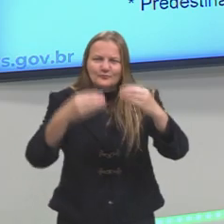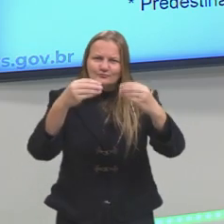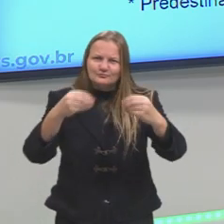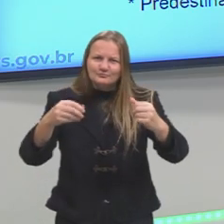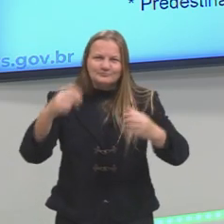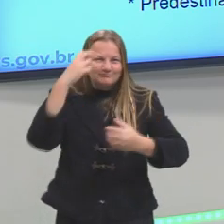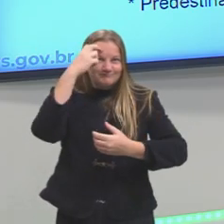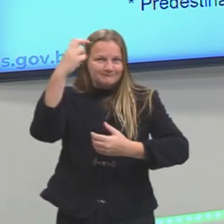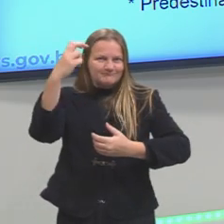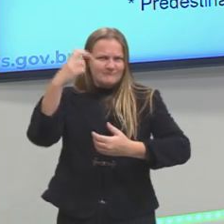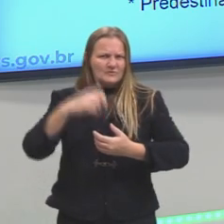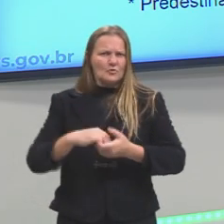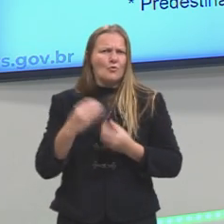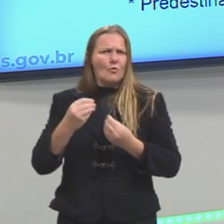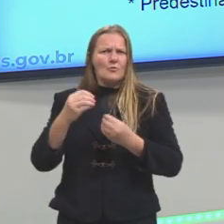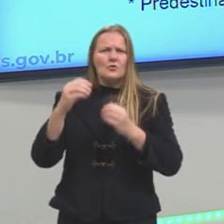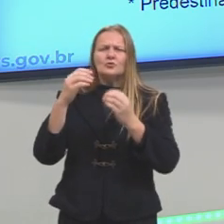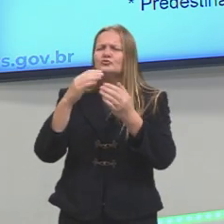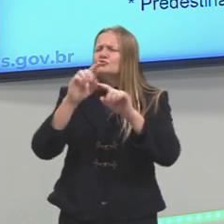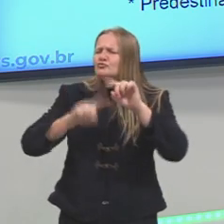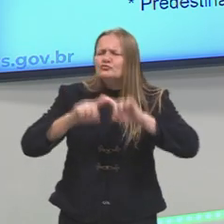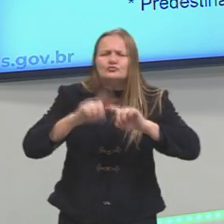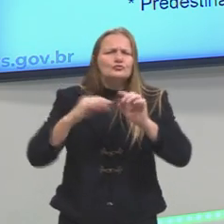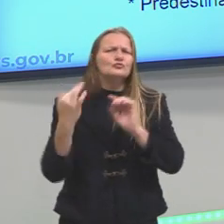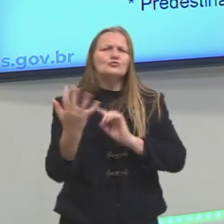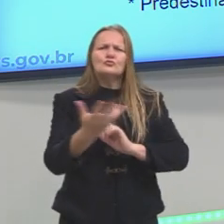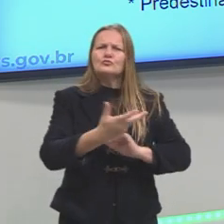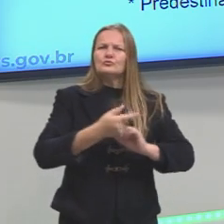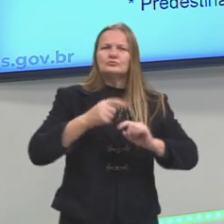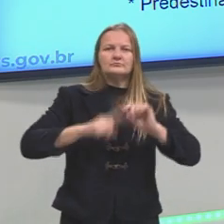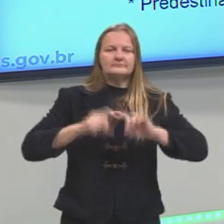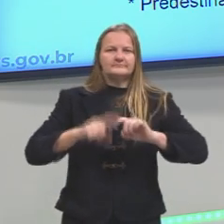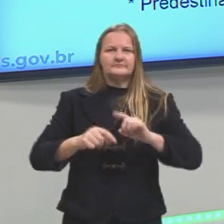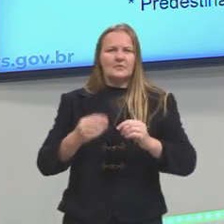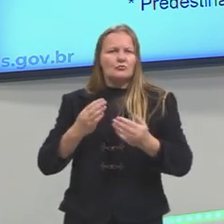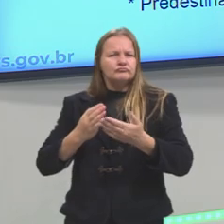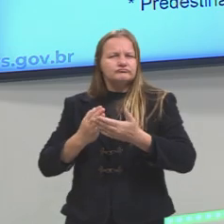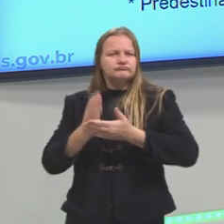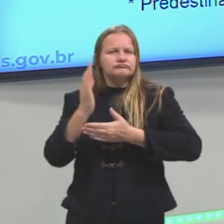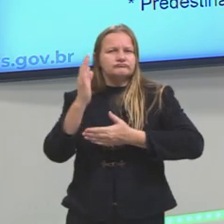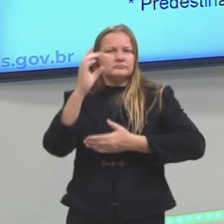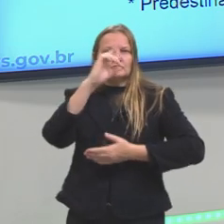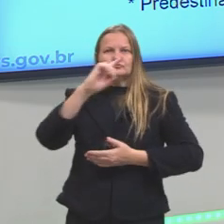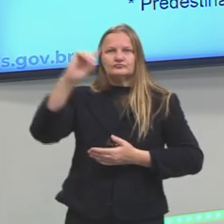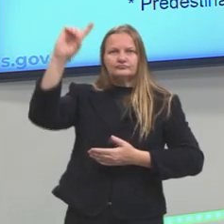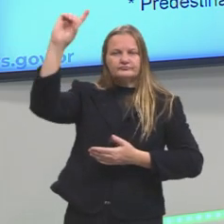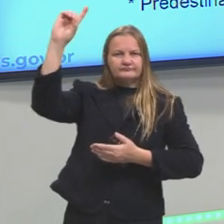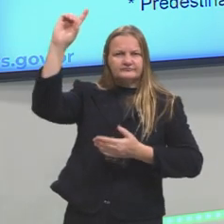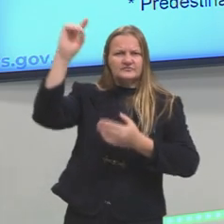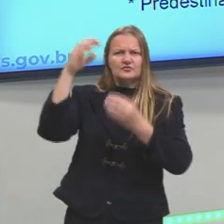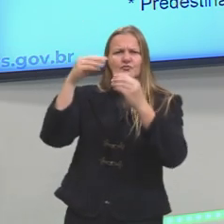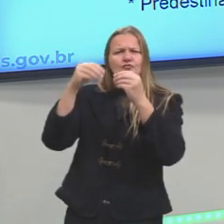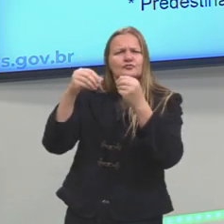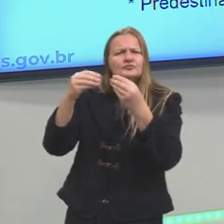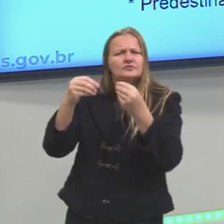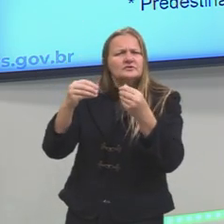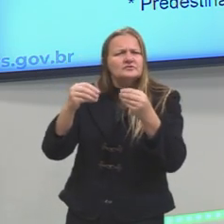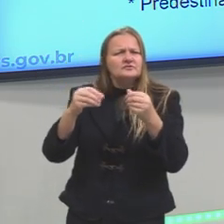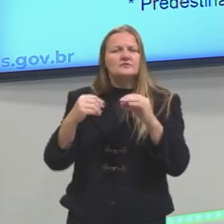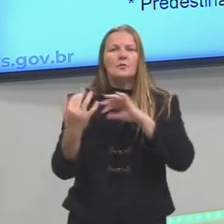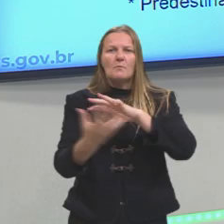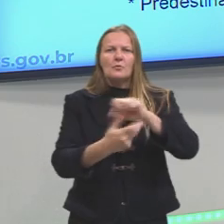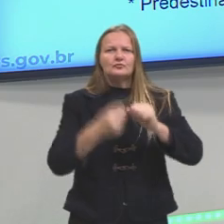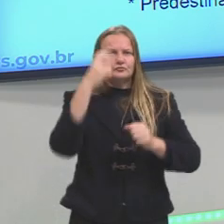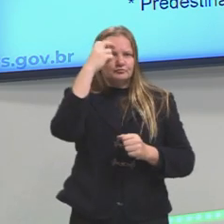o mundo perfeito Onde está em todas as coisas o acesso do mundo sensível para o